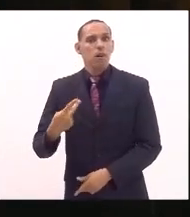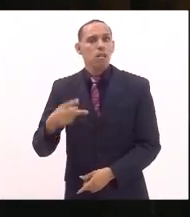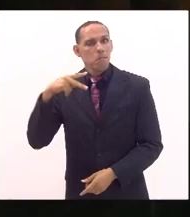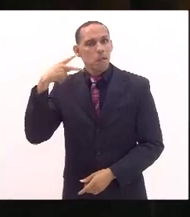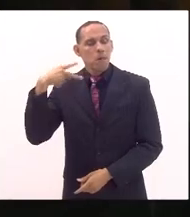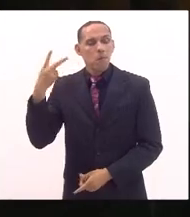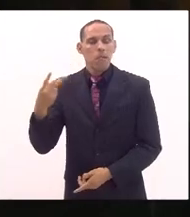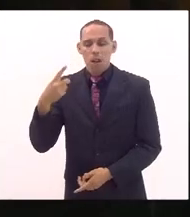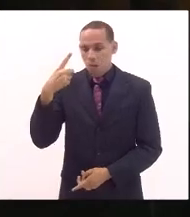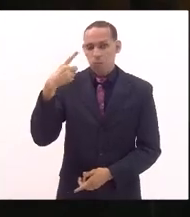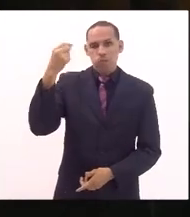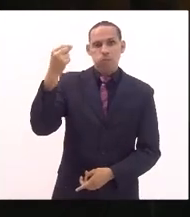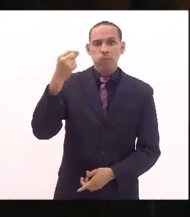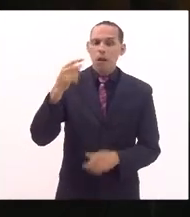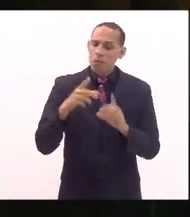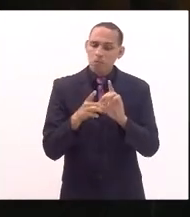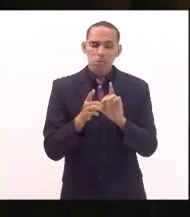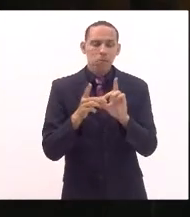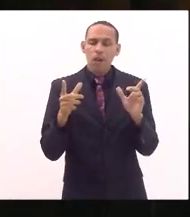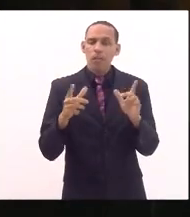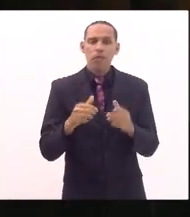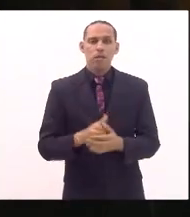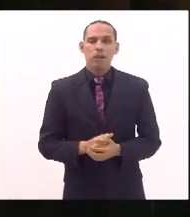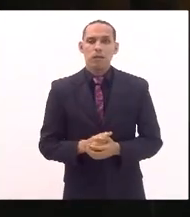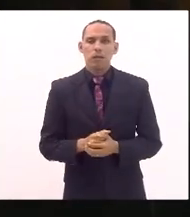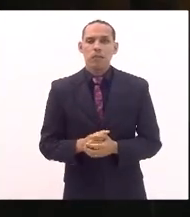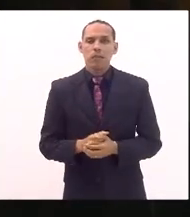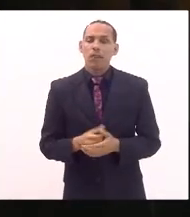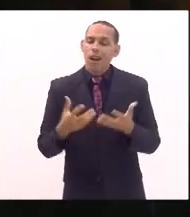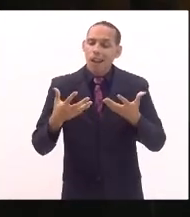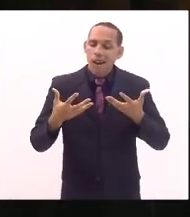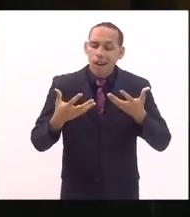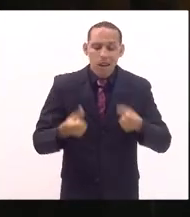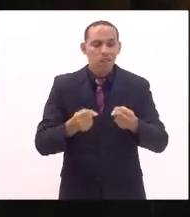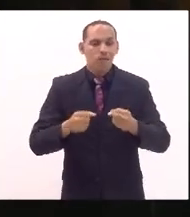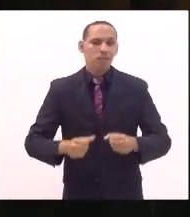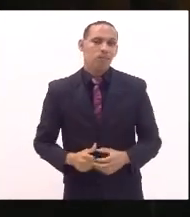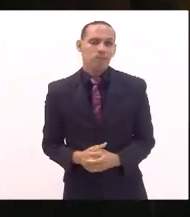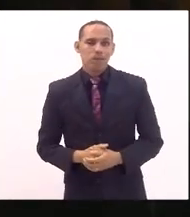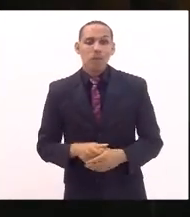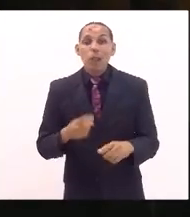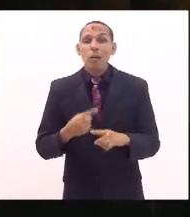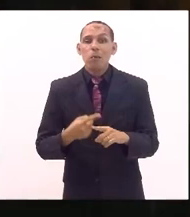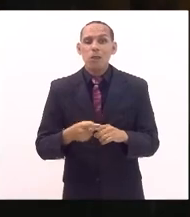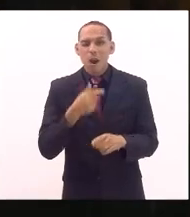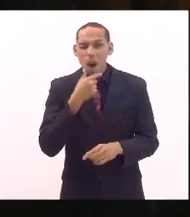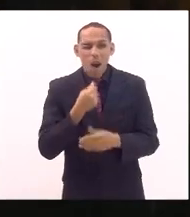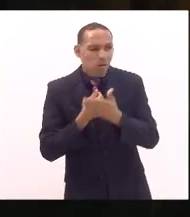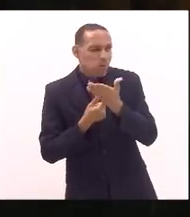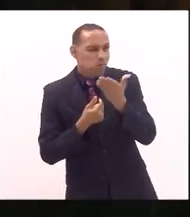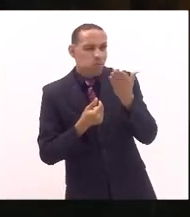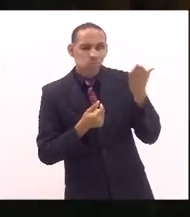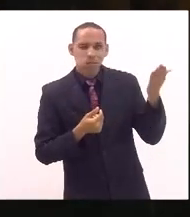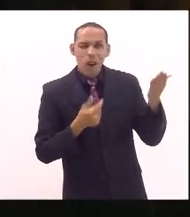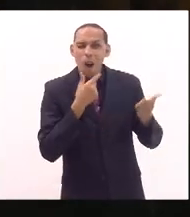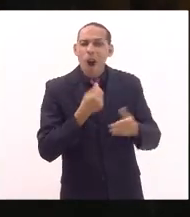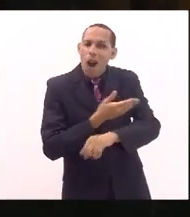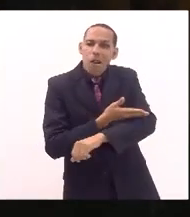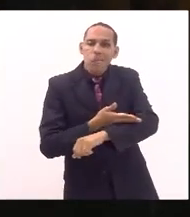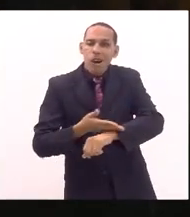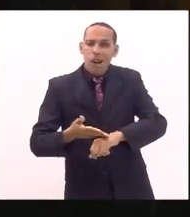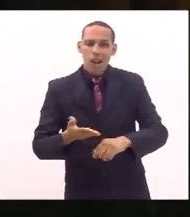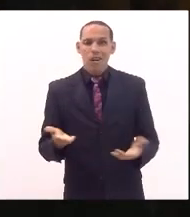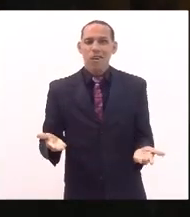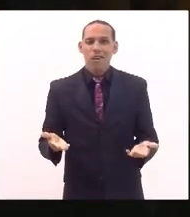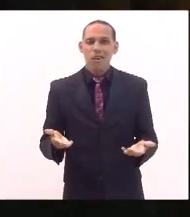Eleita democraticamente e aceite isso porque esses homens homens brancos